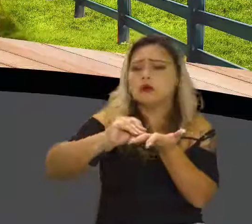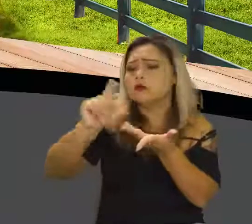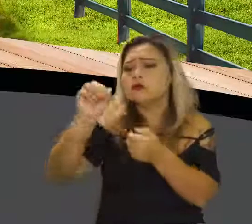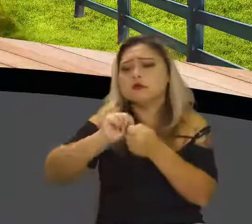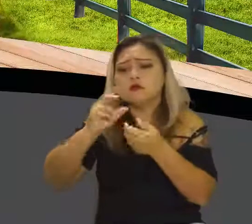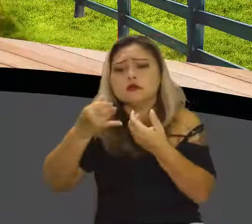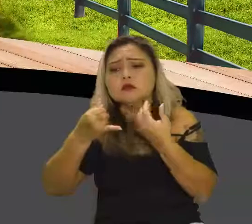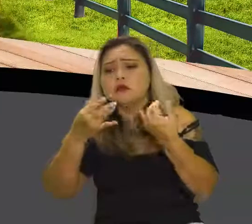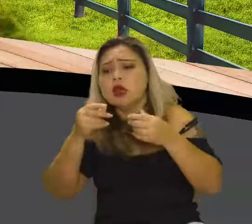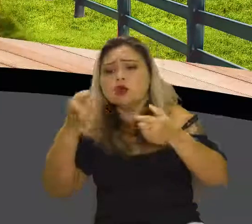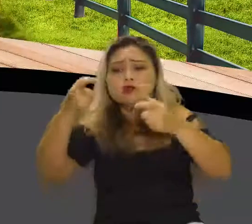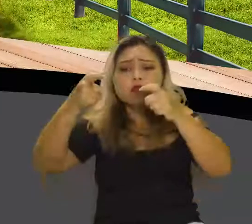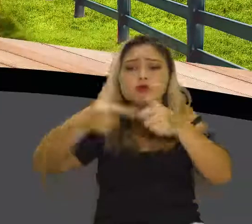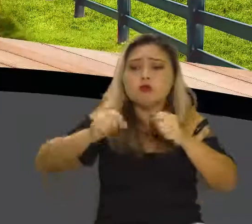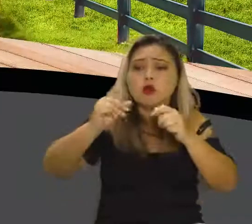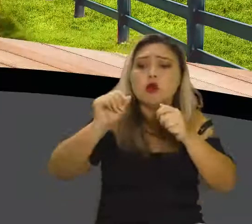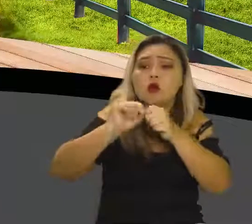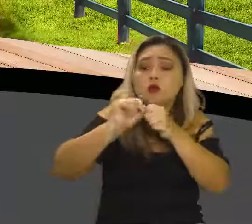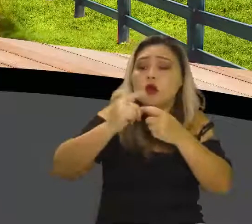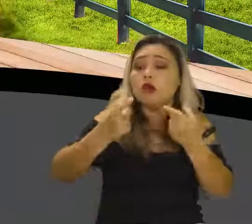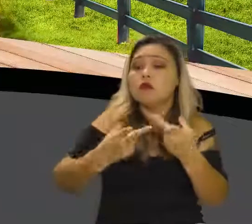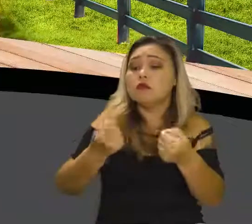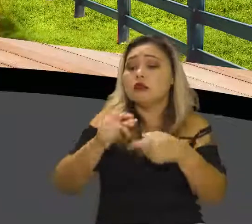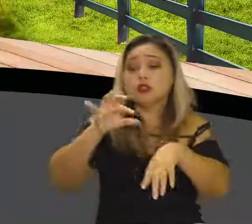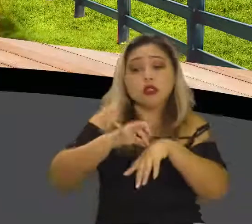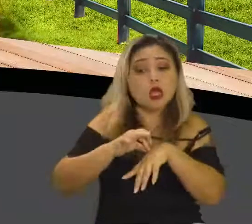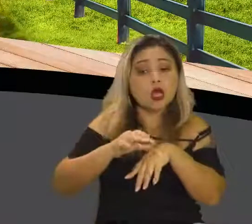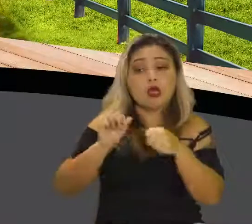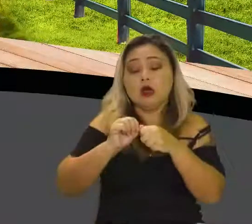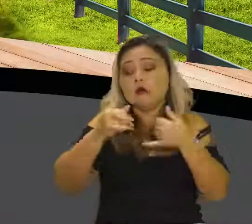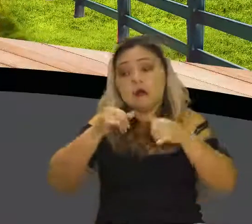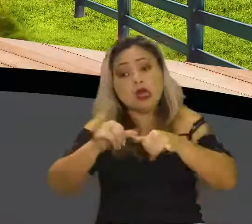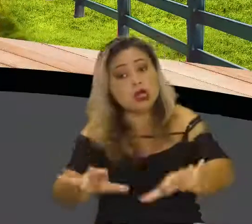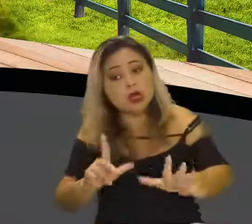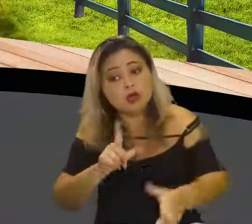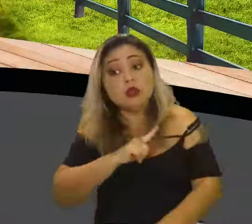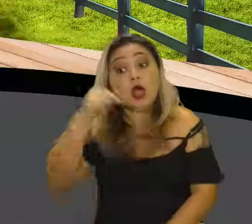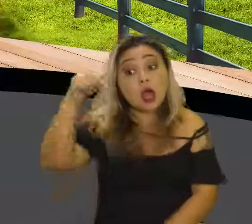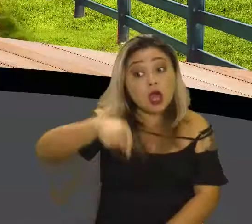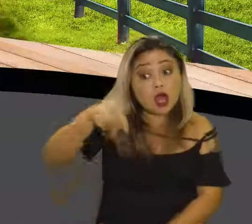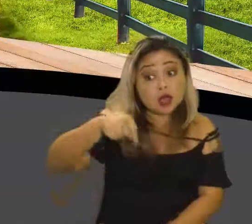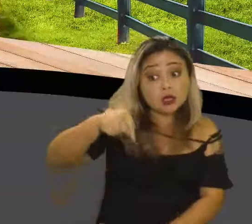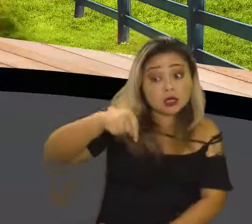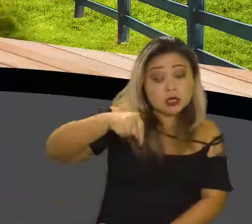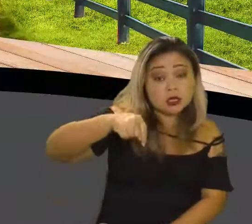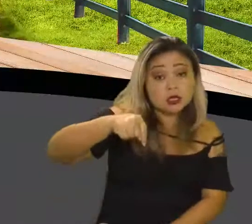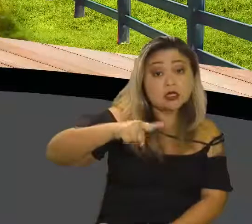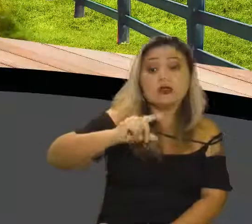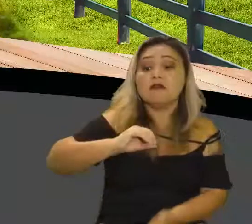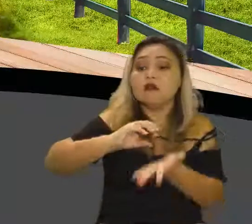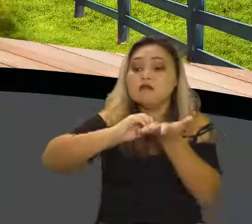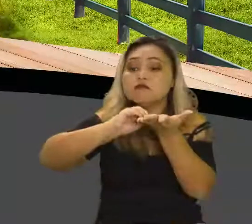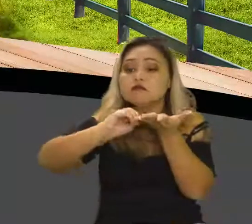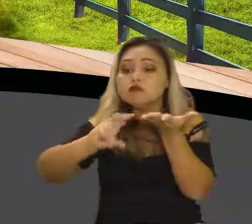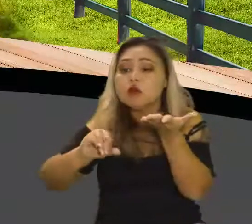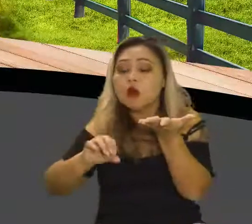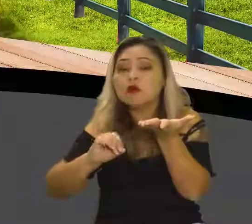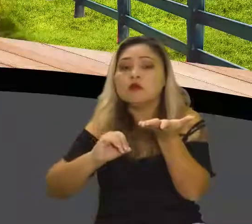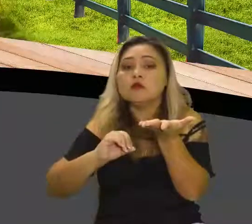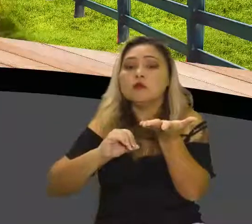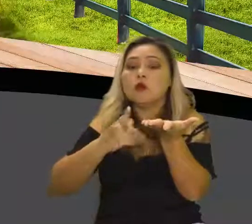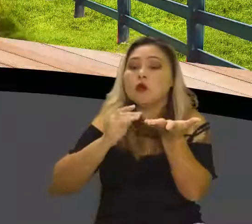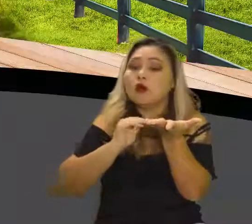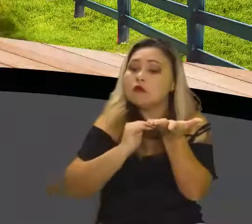no supermercado para comer pato. Então, por exemplo, aqui, quando a gente está falando de postura,